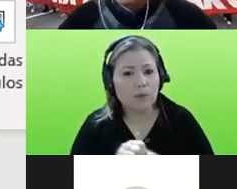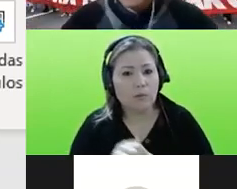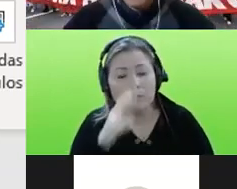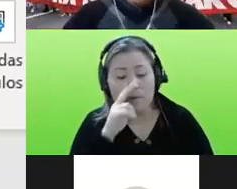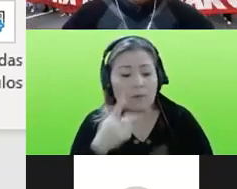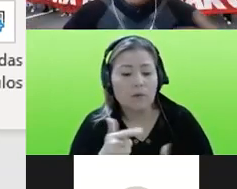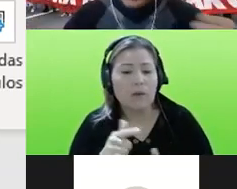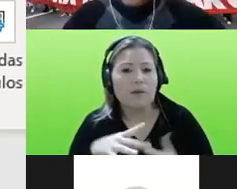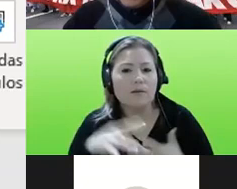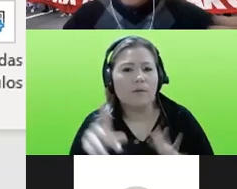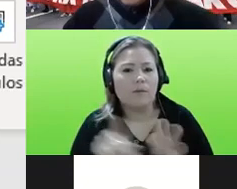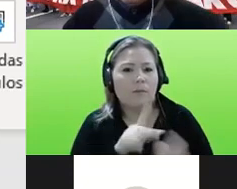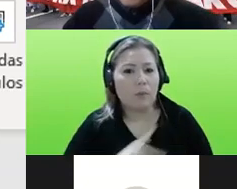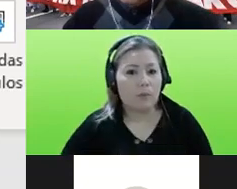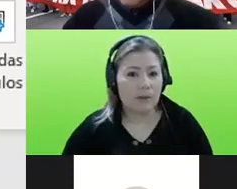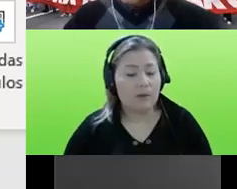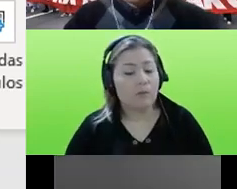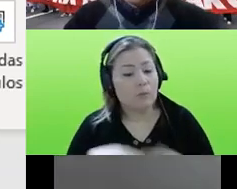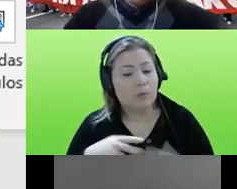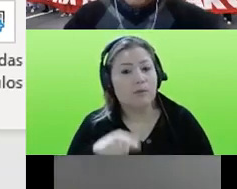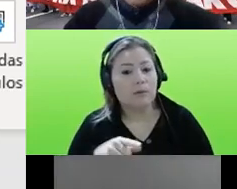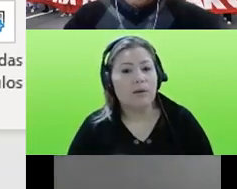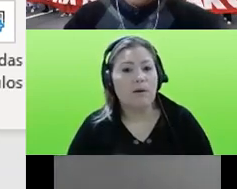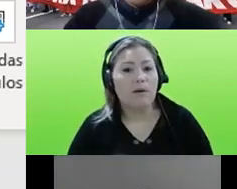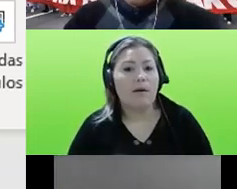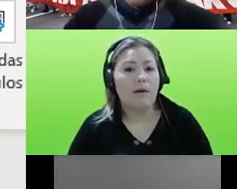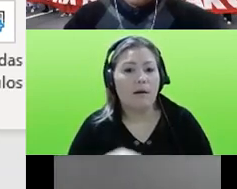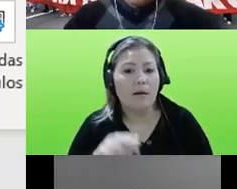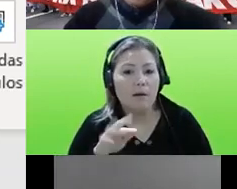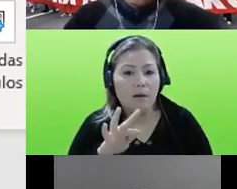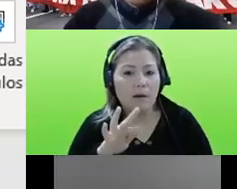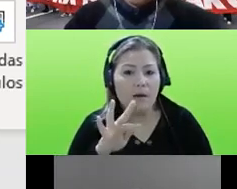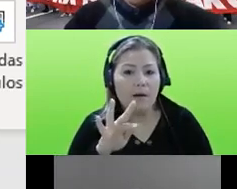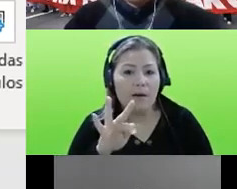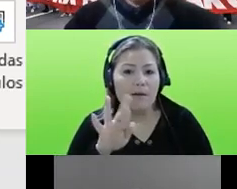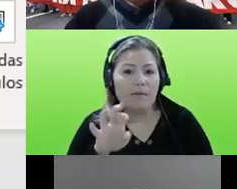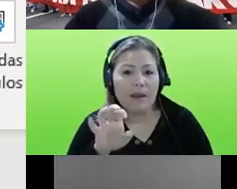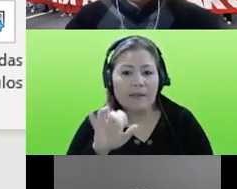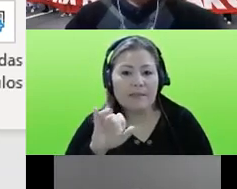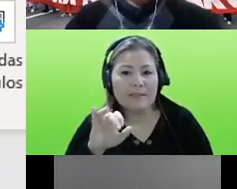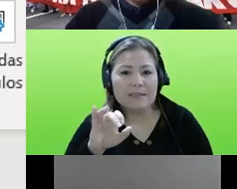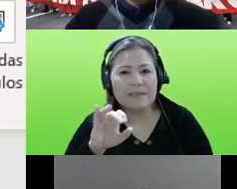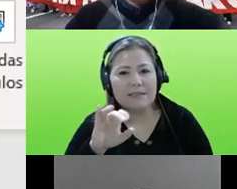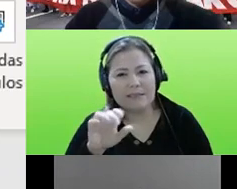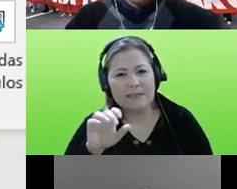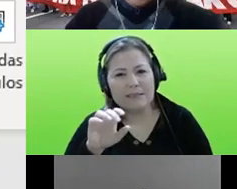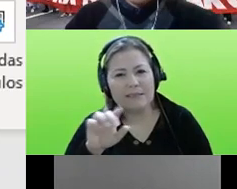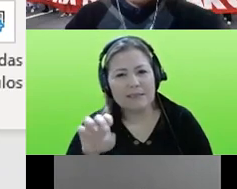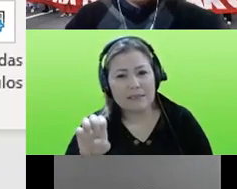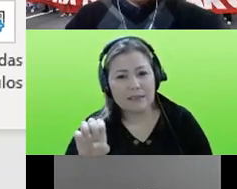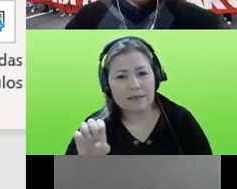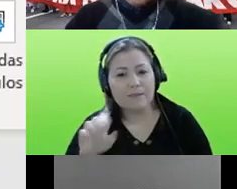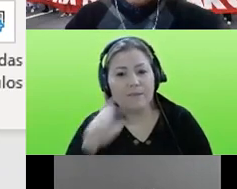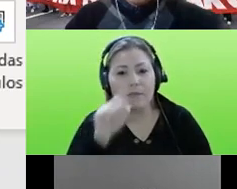esfera pública. Então, nesse sentido, a Fraser contribuiu de maneira decisiva para entender uma concepção mais pluralista de